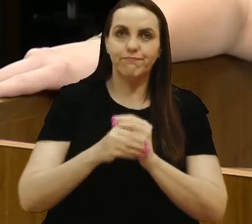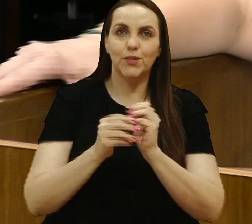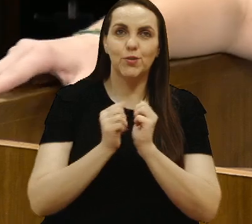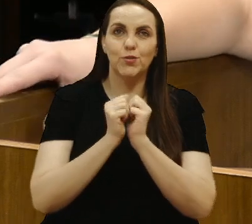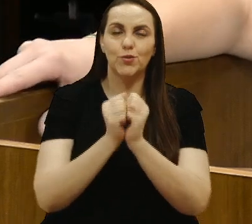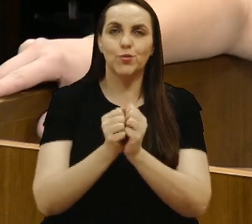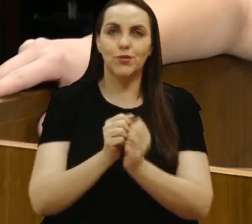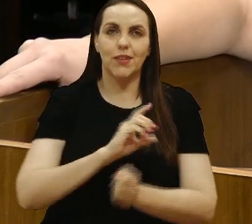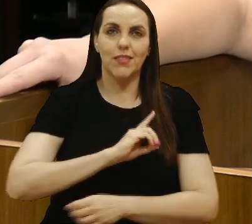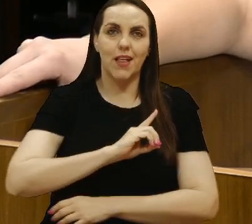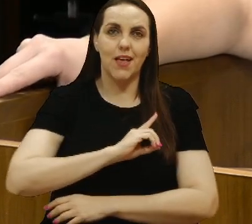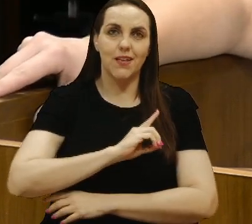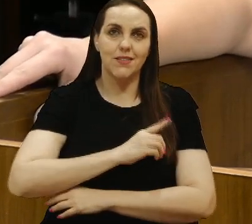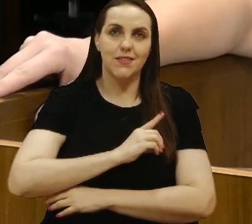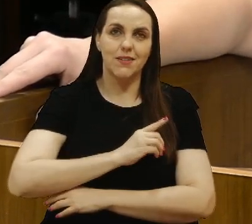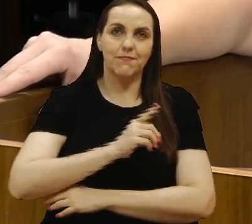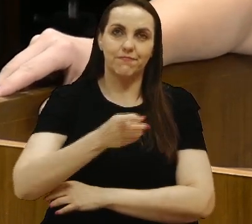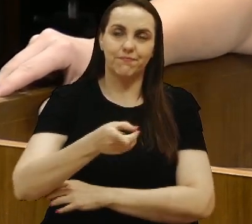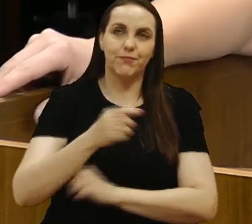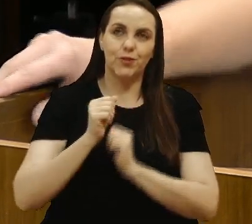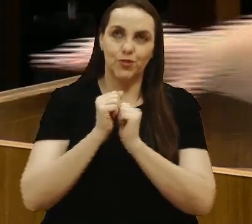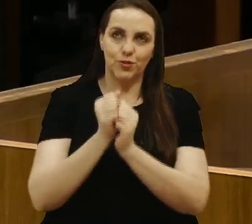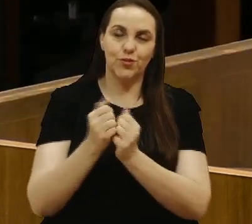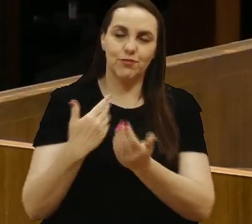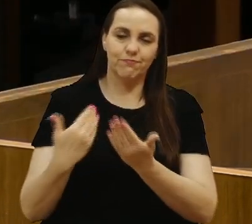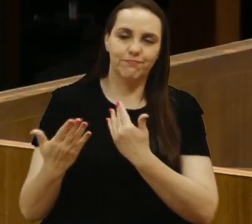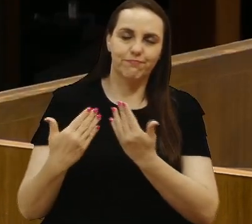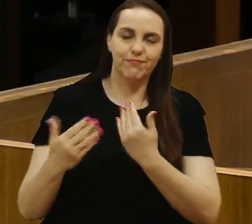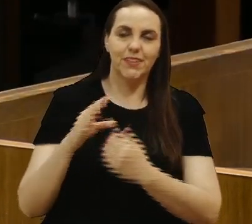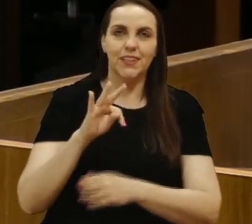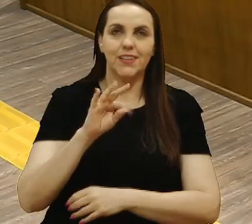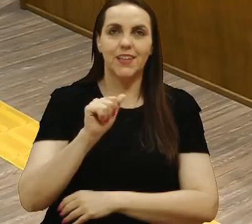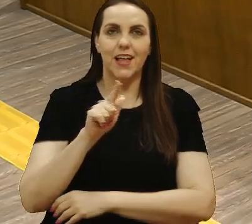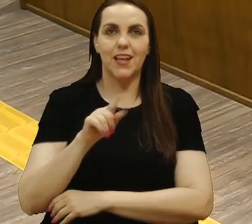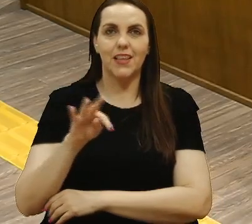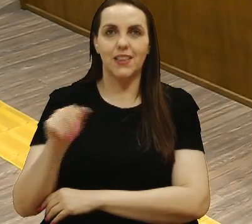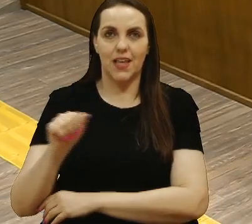delegacia para entregar e dialogar com a nossa delegada Thalita. Obrigada, senhor presidente. Obrigado.